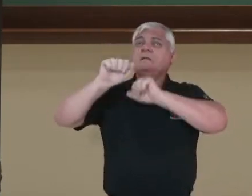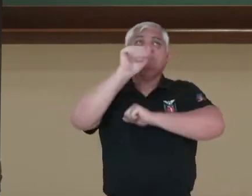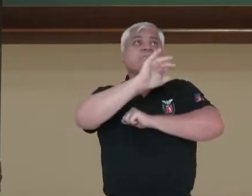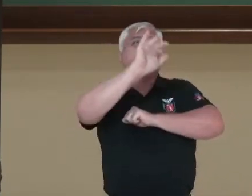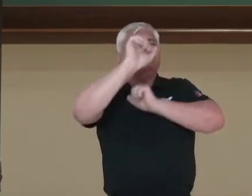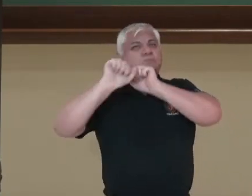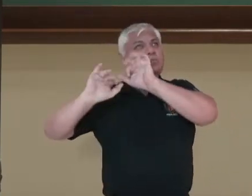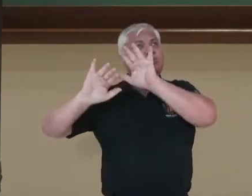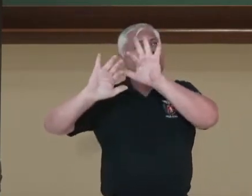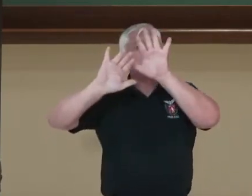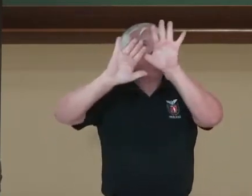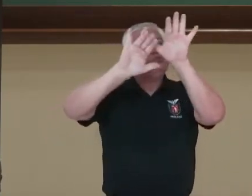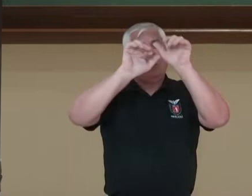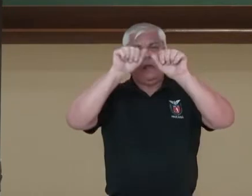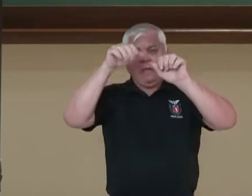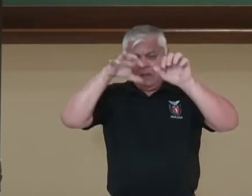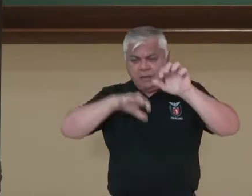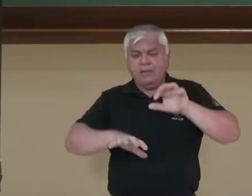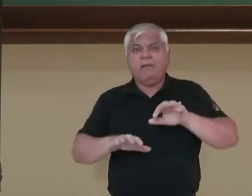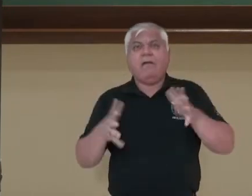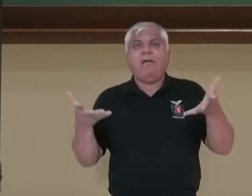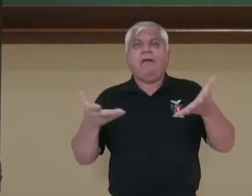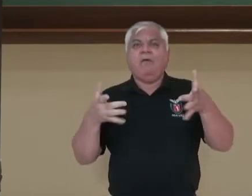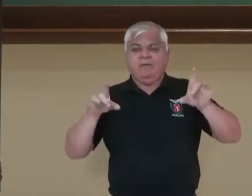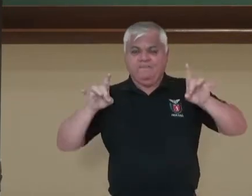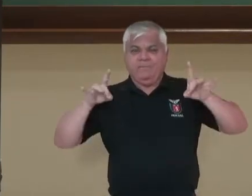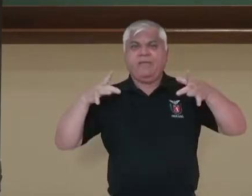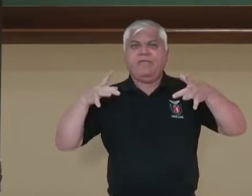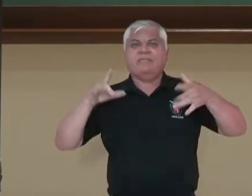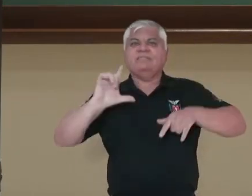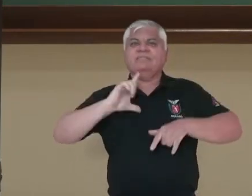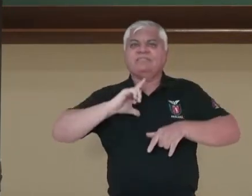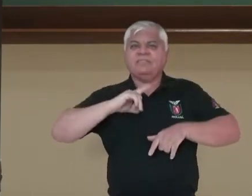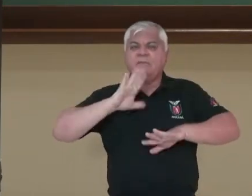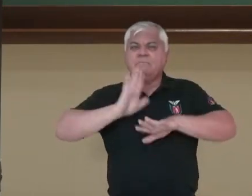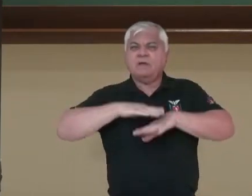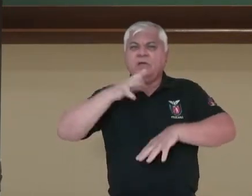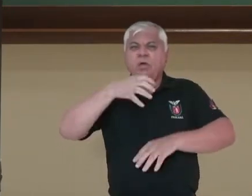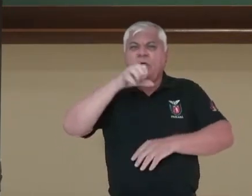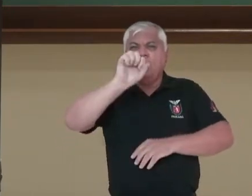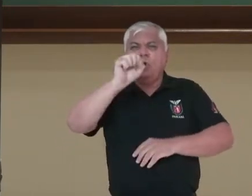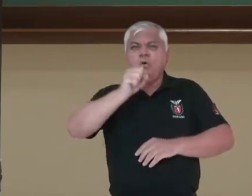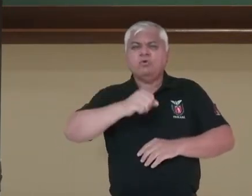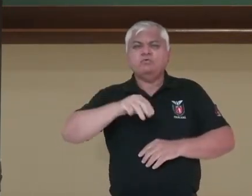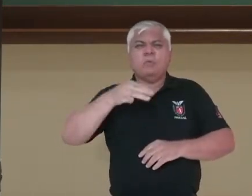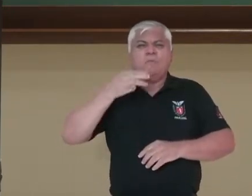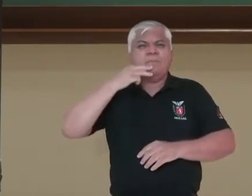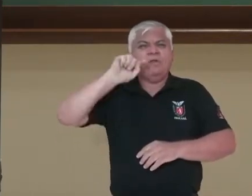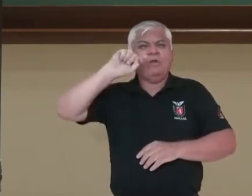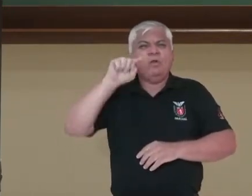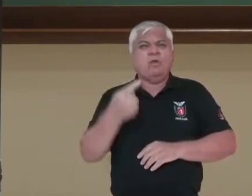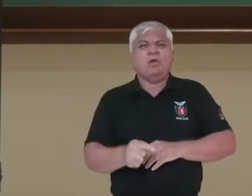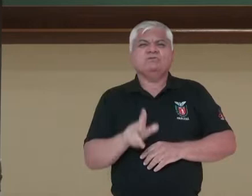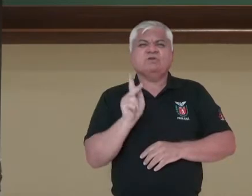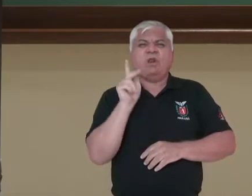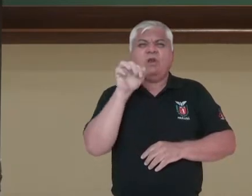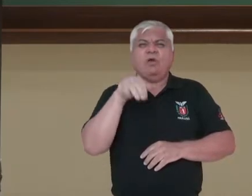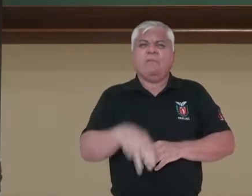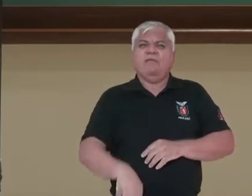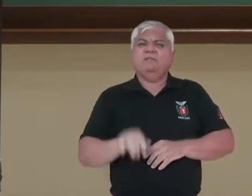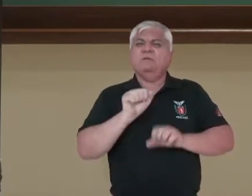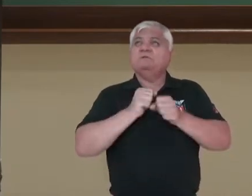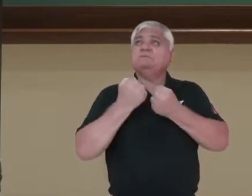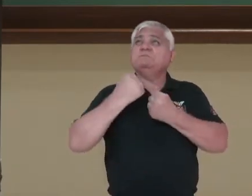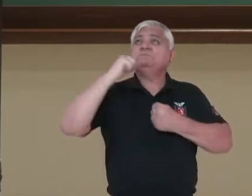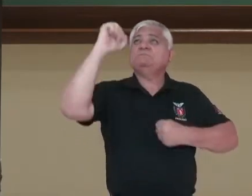do próprio Brasil, até chegar no que nós temos hoje, né? Com mais de 8,5 milhões de quilômetros quadrados de área. E